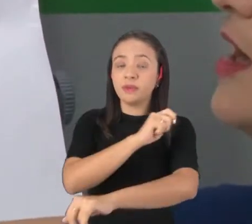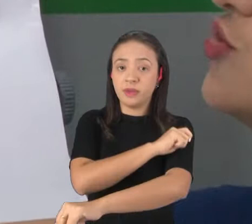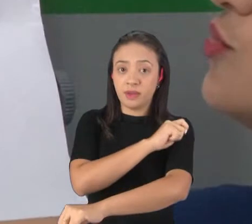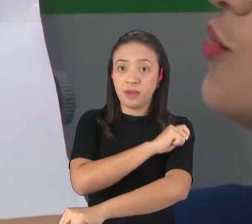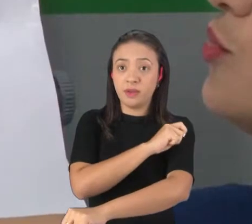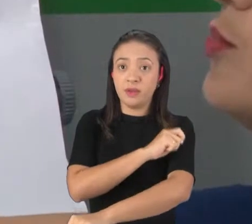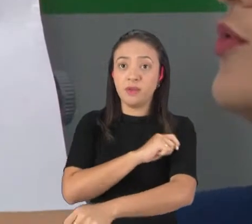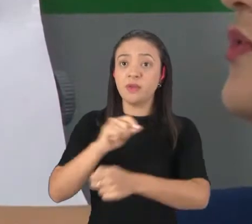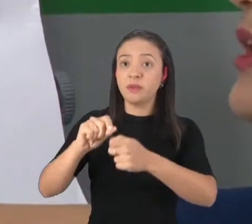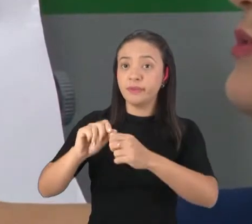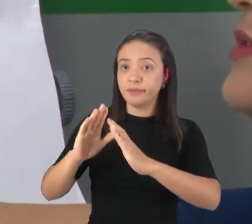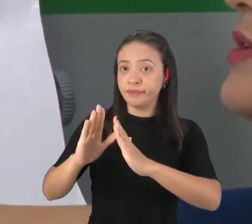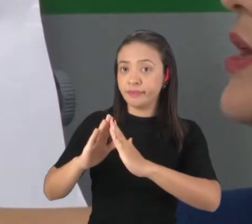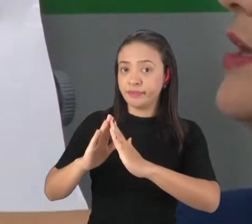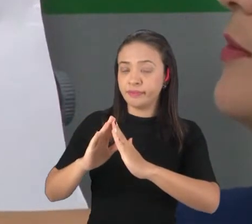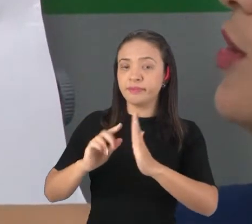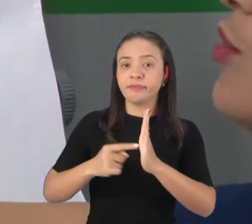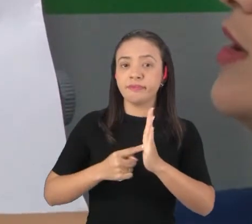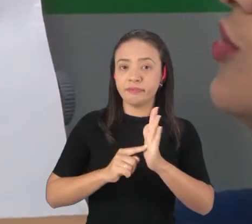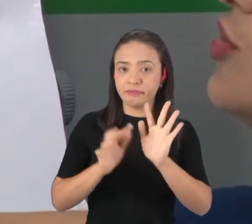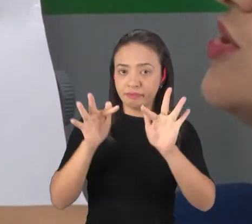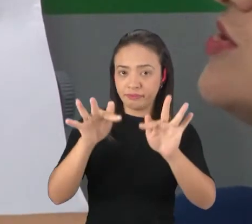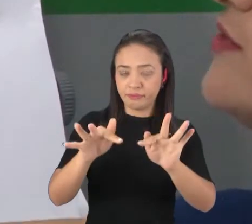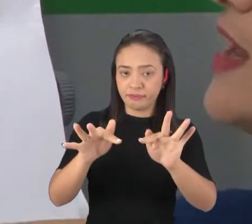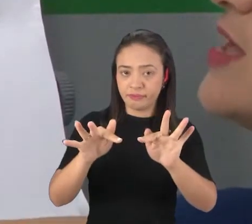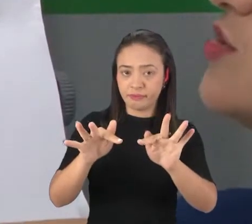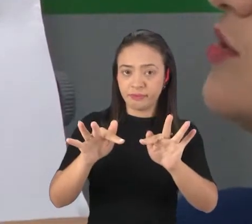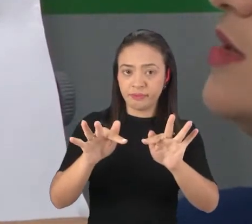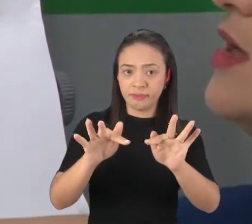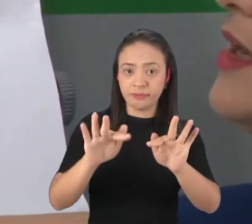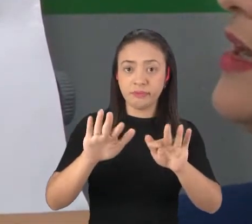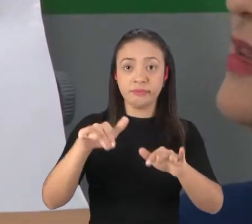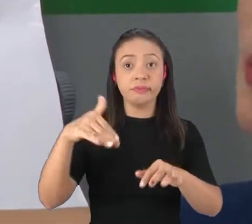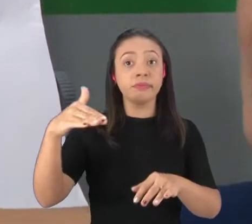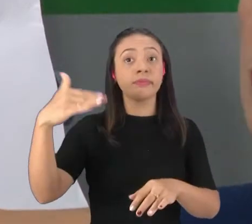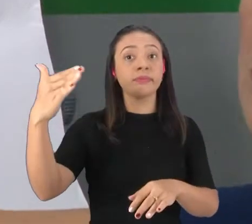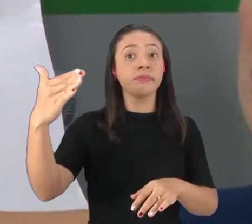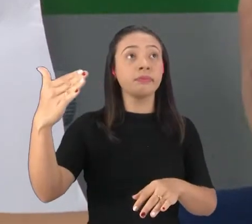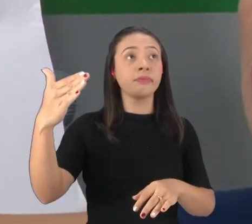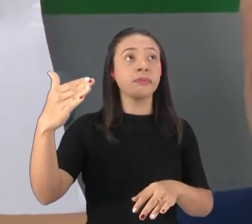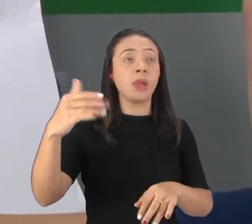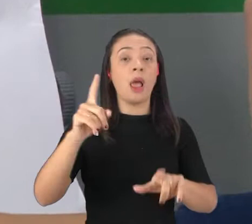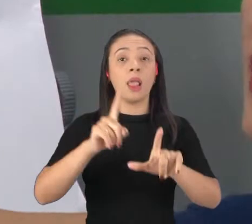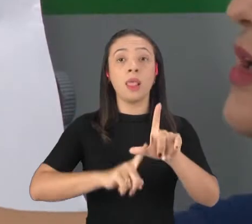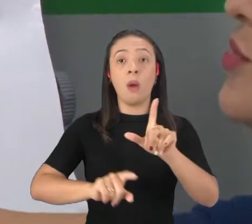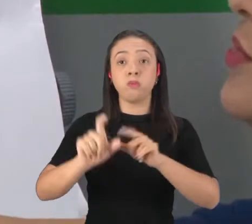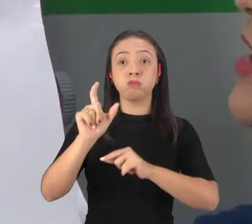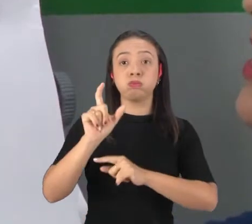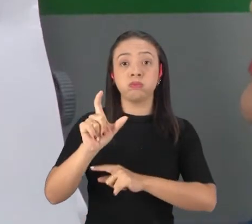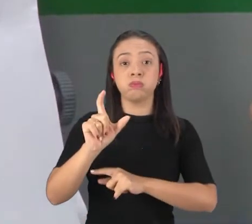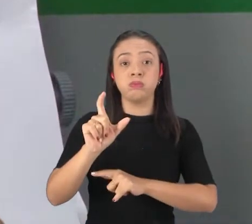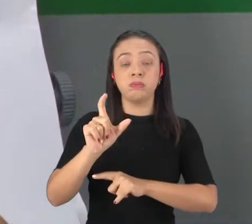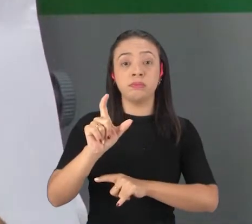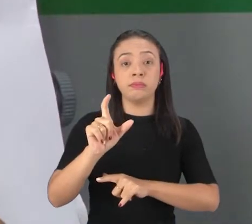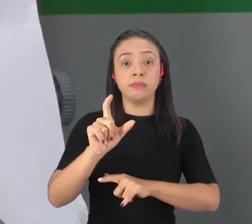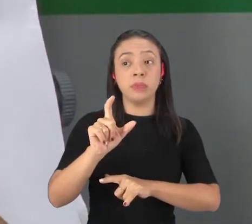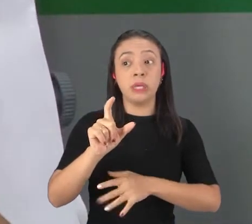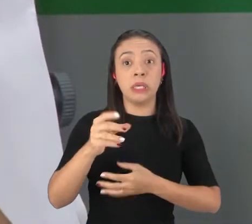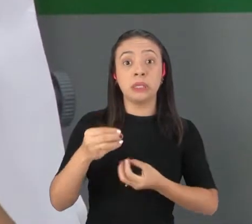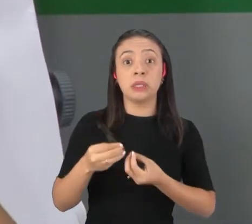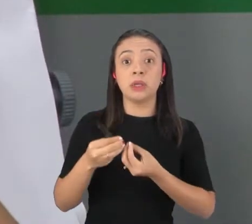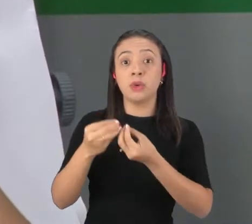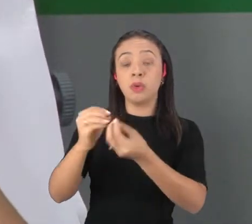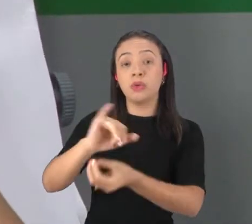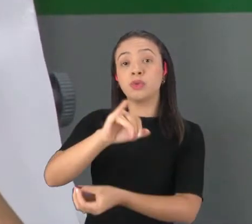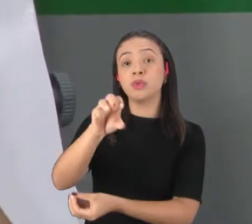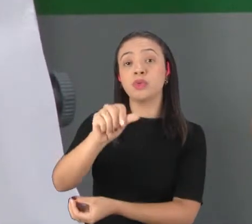casa. A gente colocou um ponto final, ok? Quando, ó, início de frase, ó, letra maiúscula. Quando entregou a do Joãozinho,